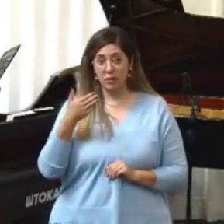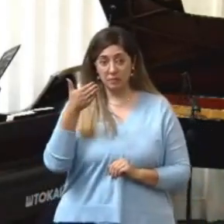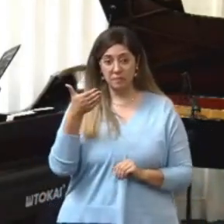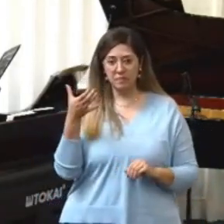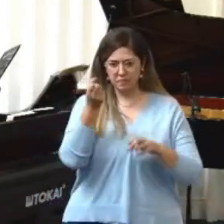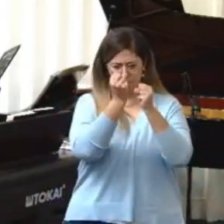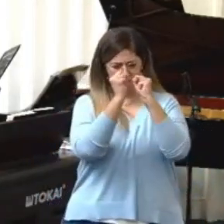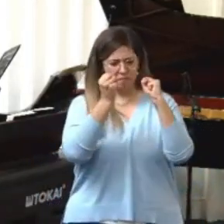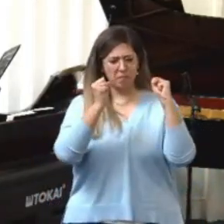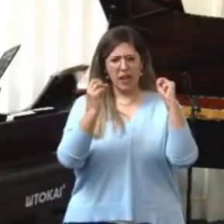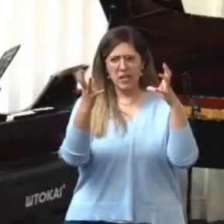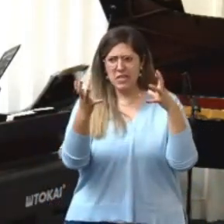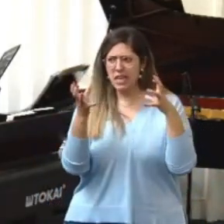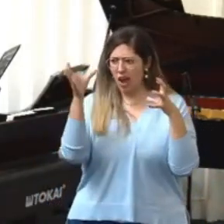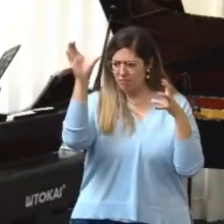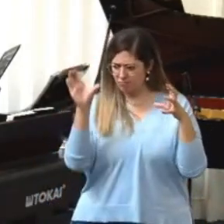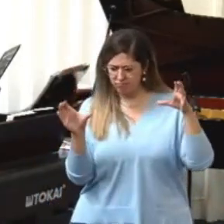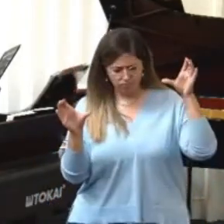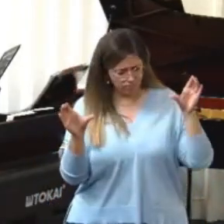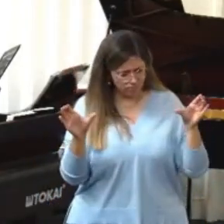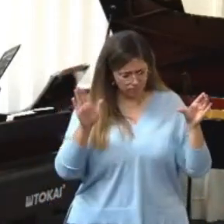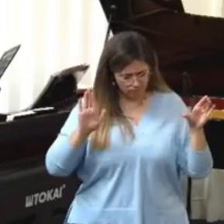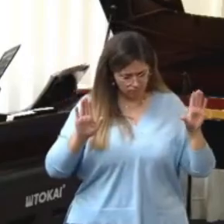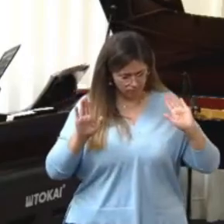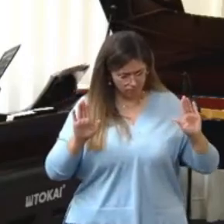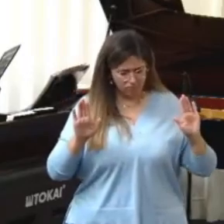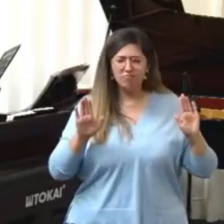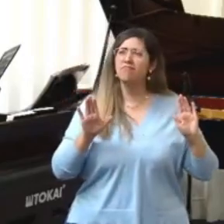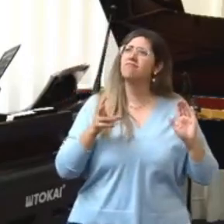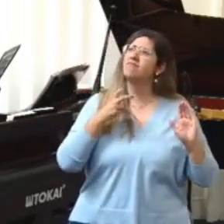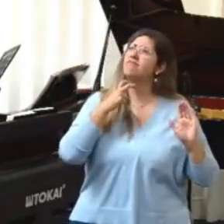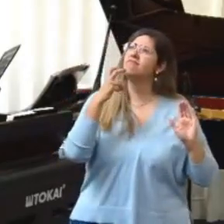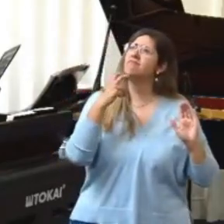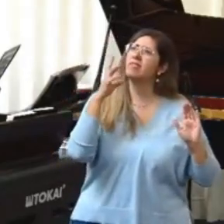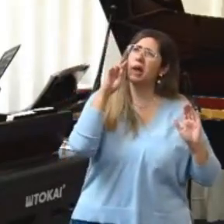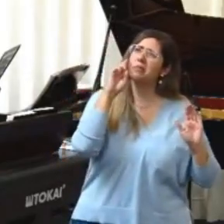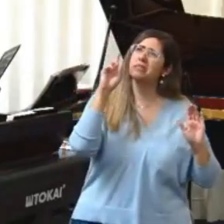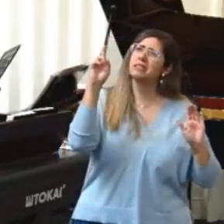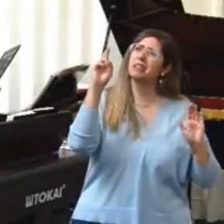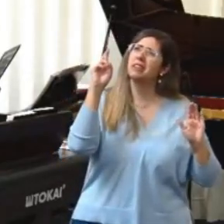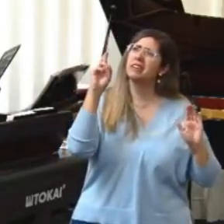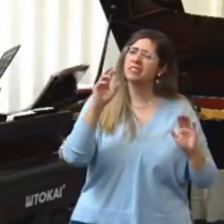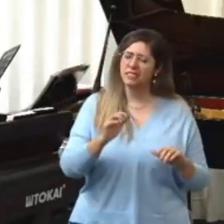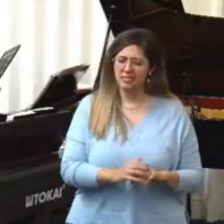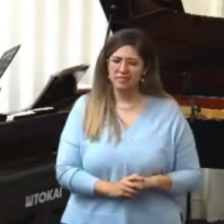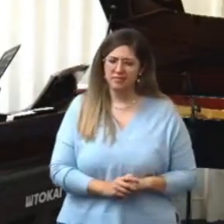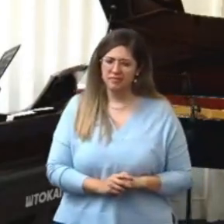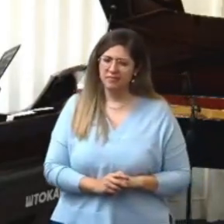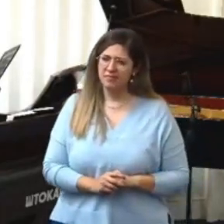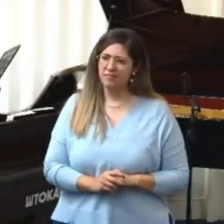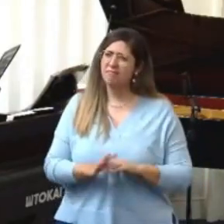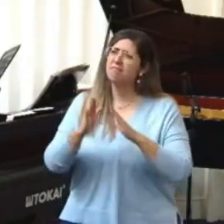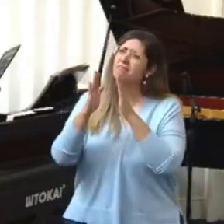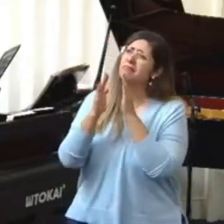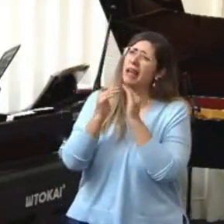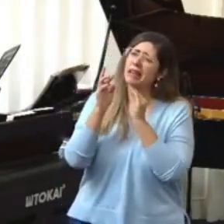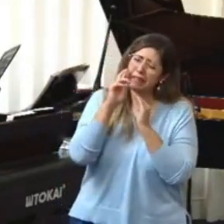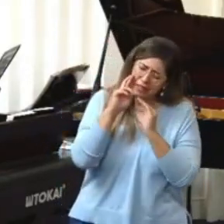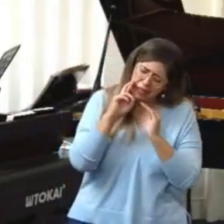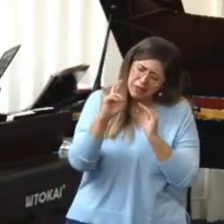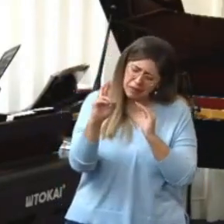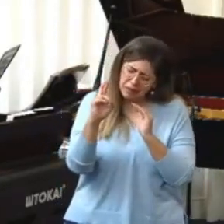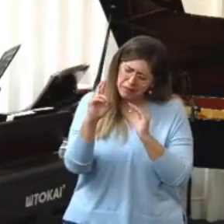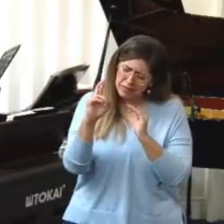colunas, o versículo 28 diz que ele clama ao Senhor. E o que ele pede ao Senhor